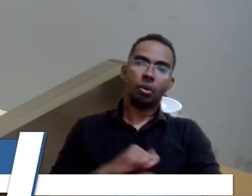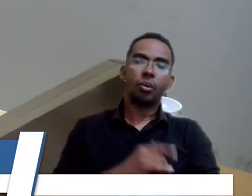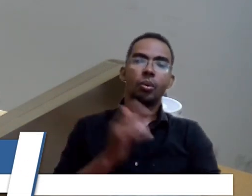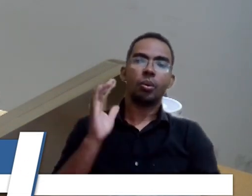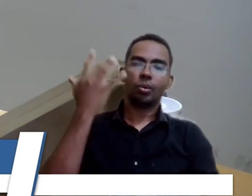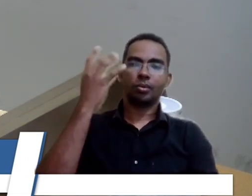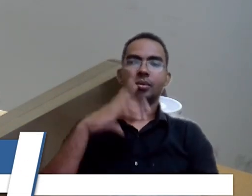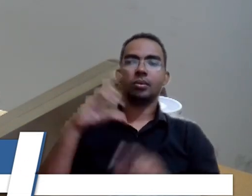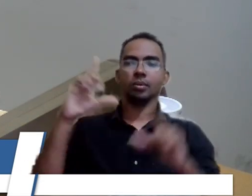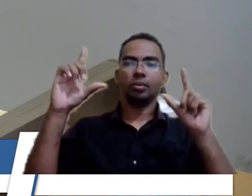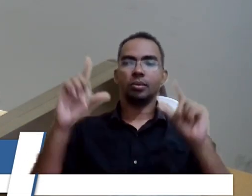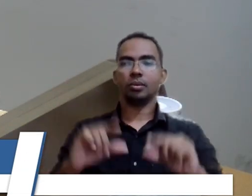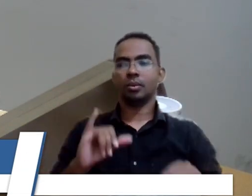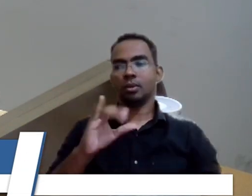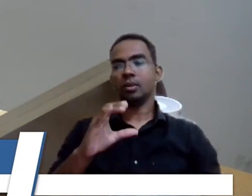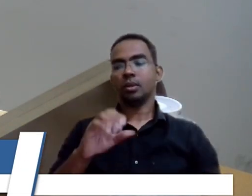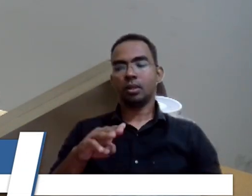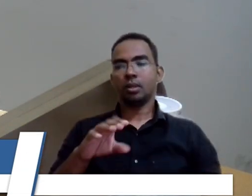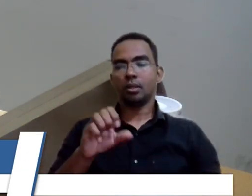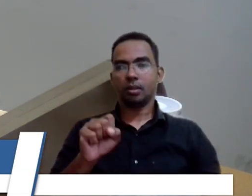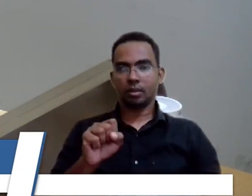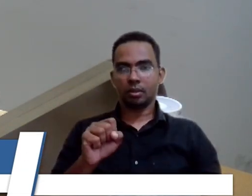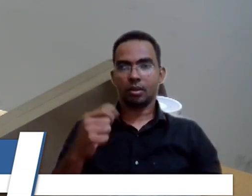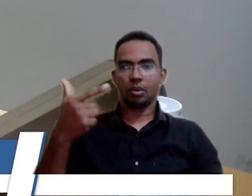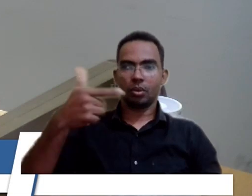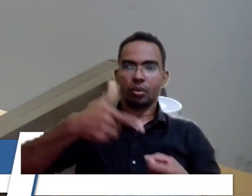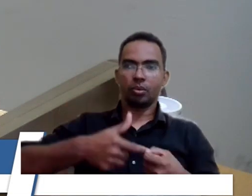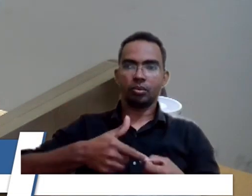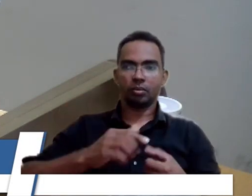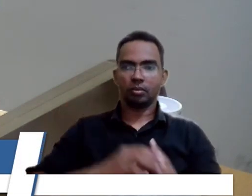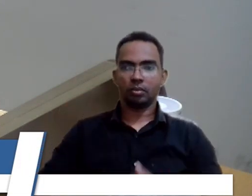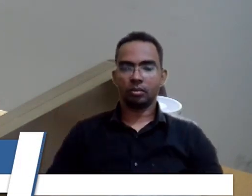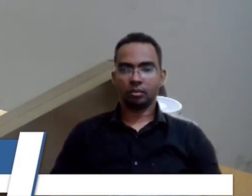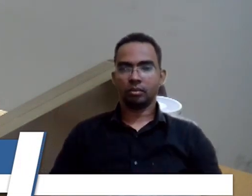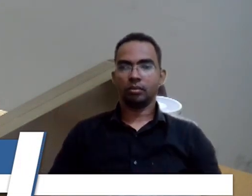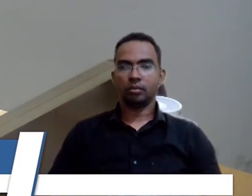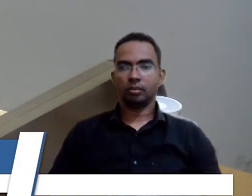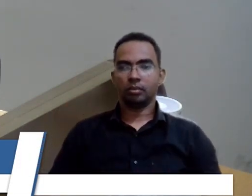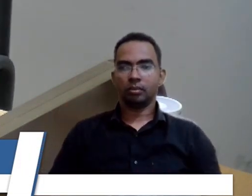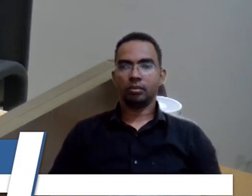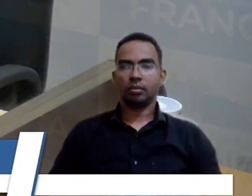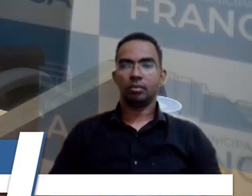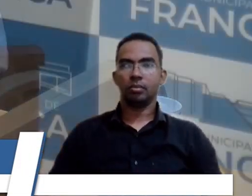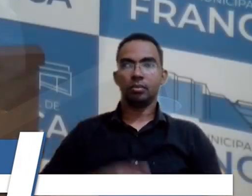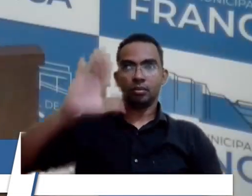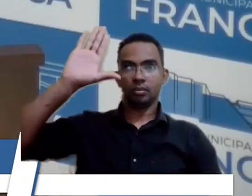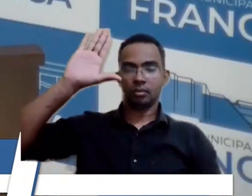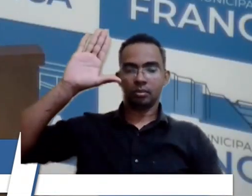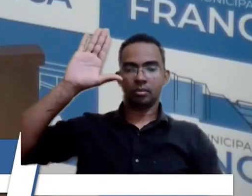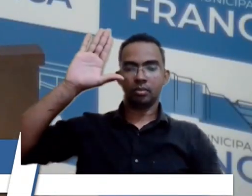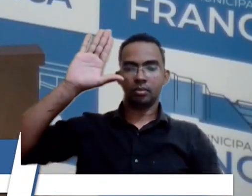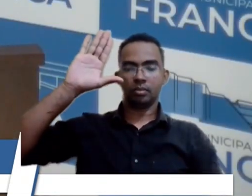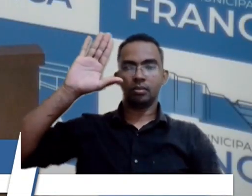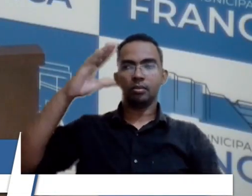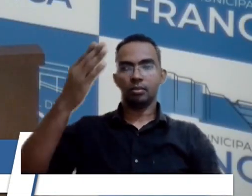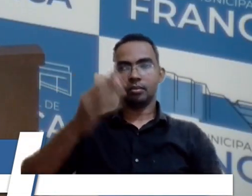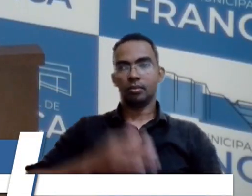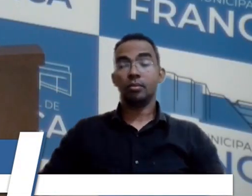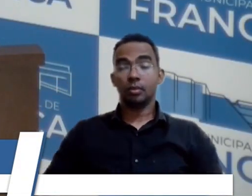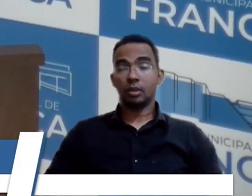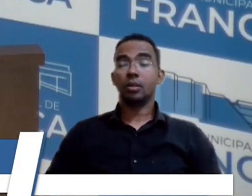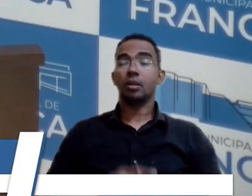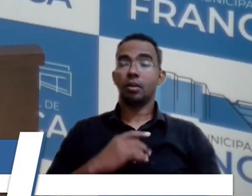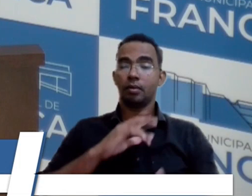do ICMS da gasolina do avião. Ô, Bassi, uma parte? Pois não. Tem muitas